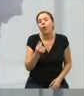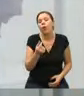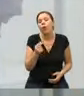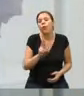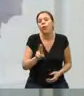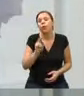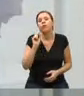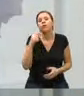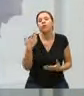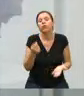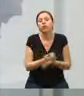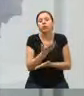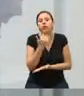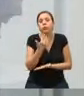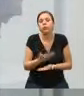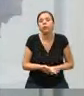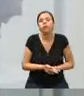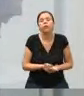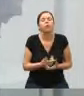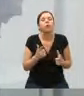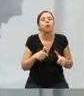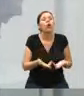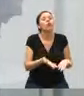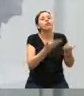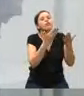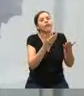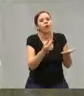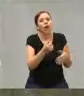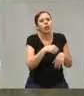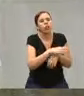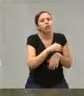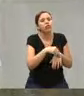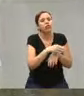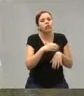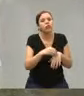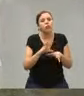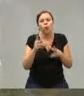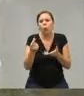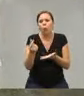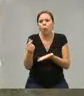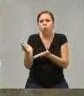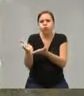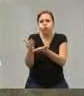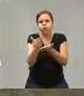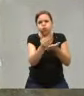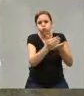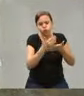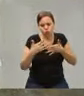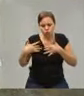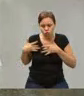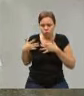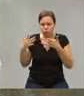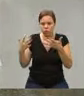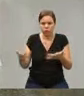é usado para comprar alimentos. Para onde vai o dinheiro dessas vendas? Toda arrecadação, toda